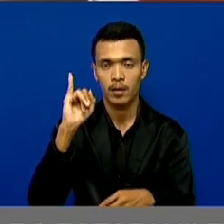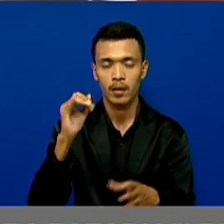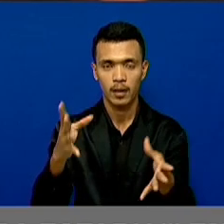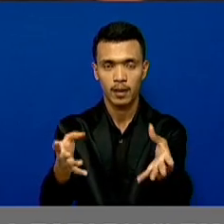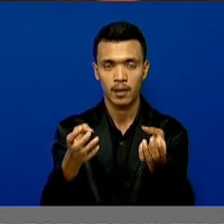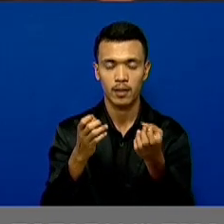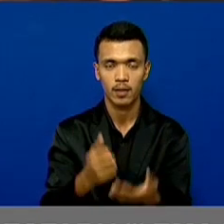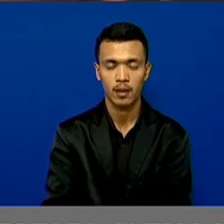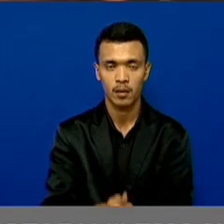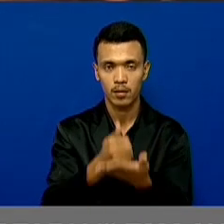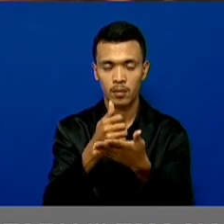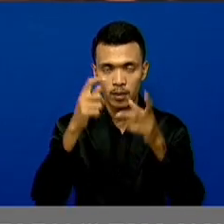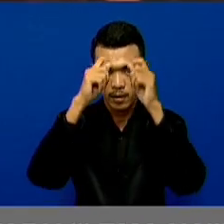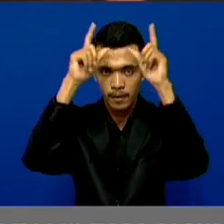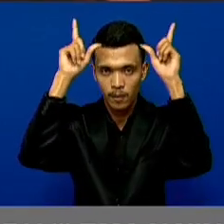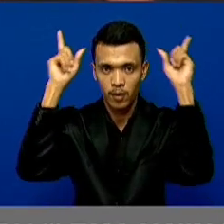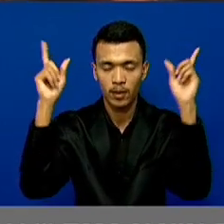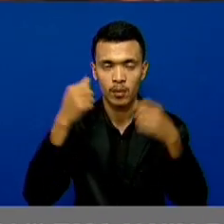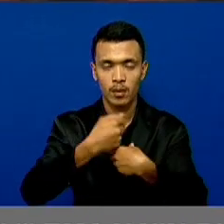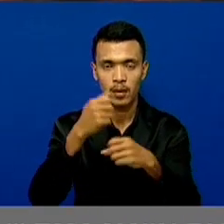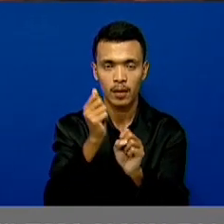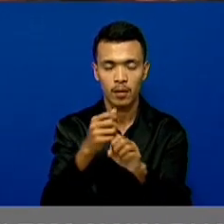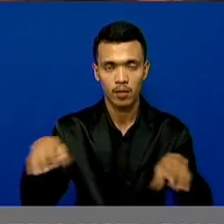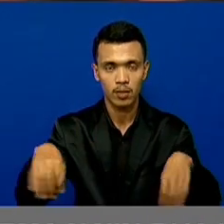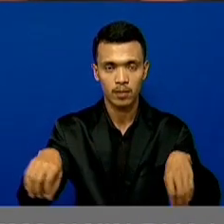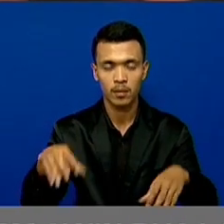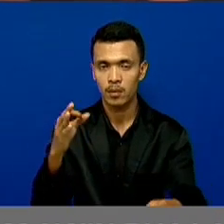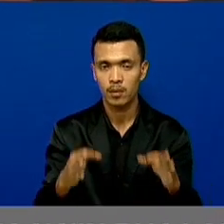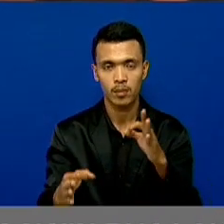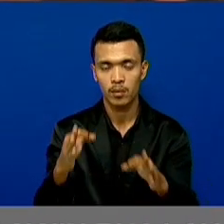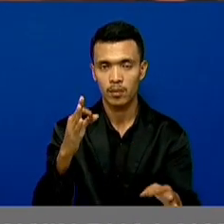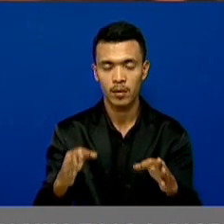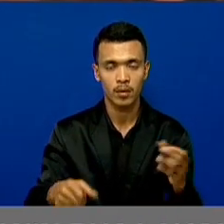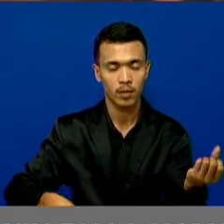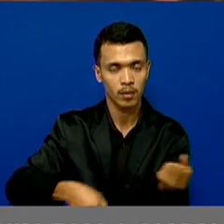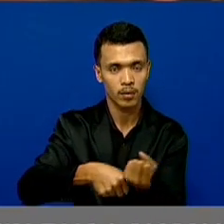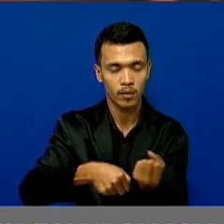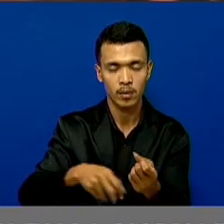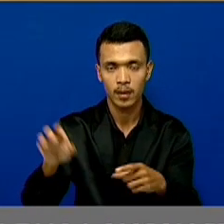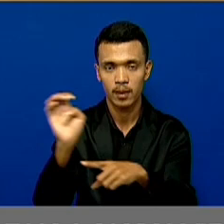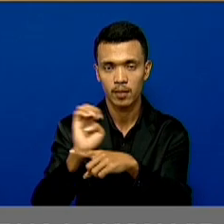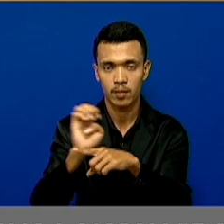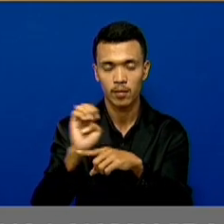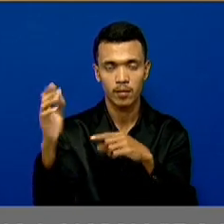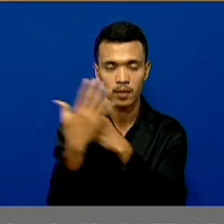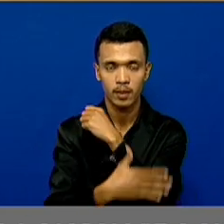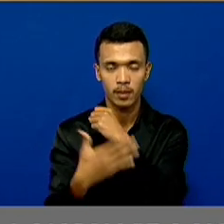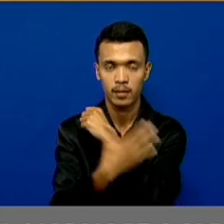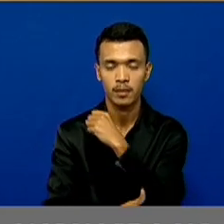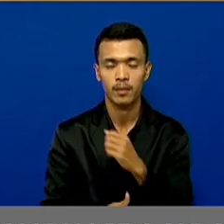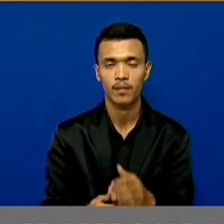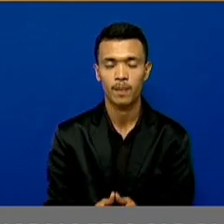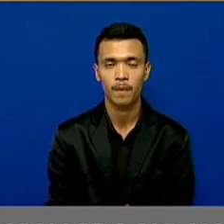apoia o Timor-Leste, o de acelera investimento, no ne bele diversifica a economia railarang. E tá recata